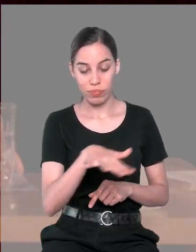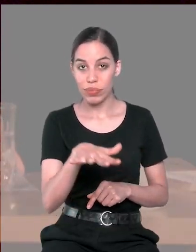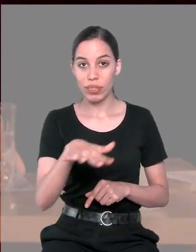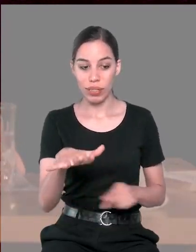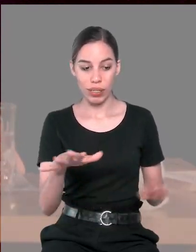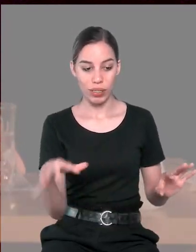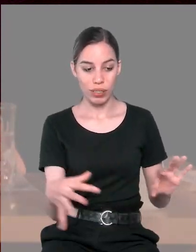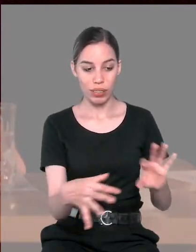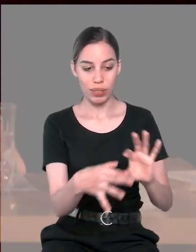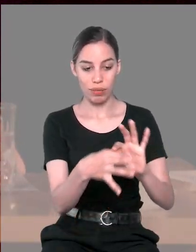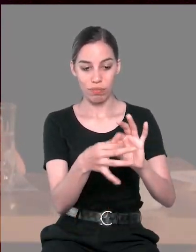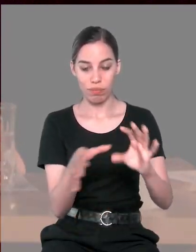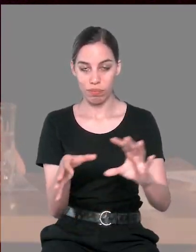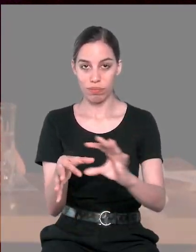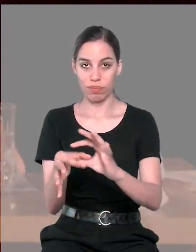sensíveis se atravessam.